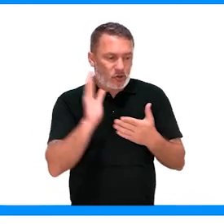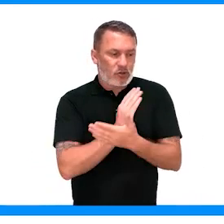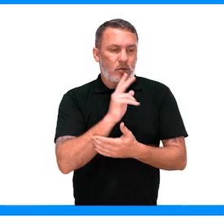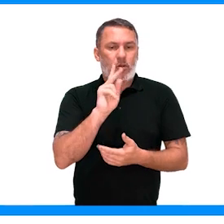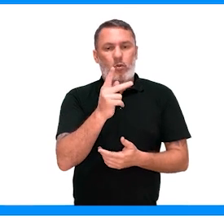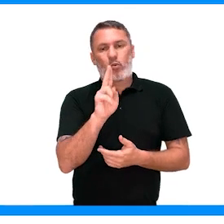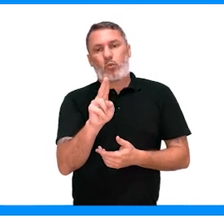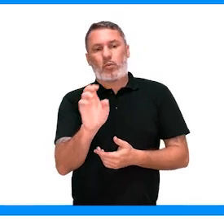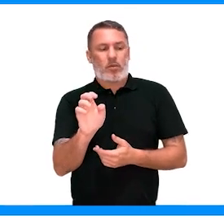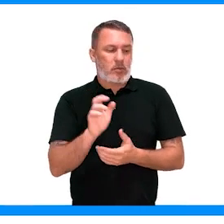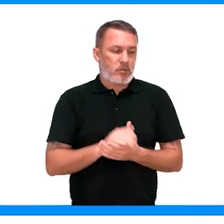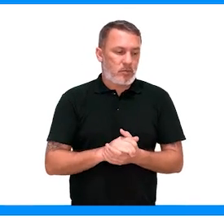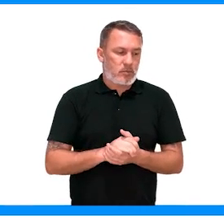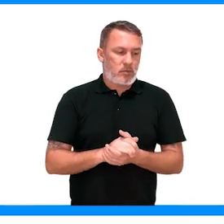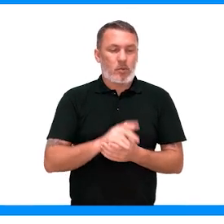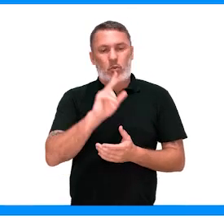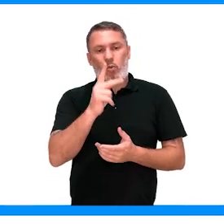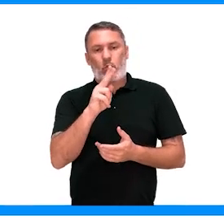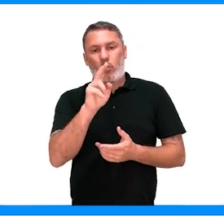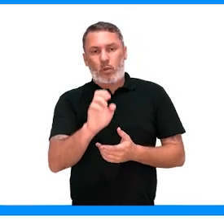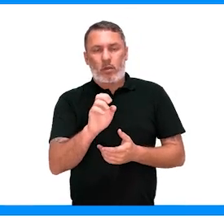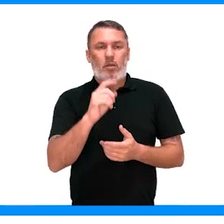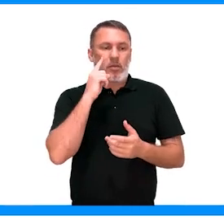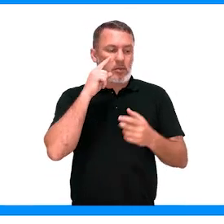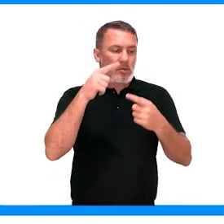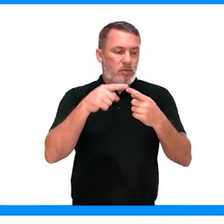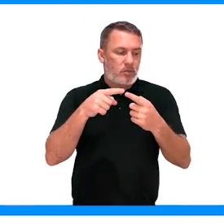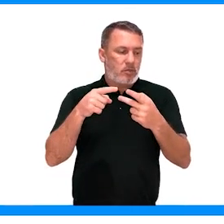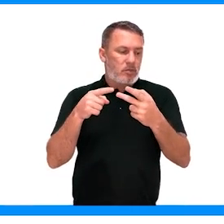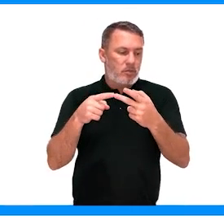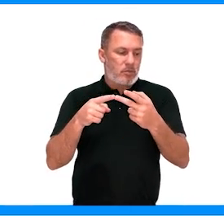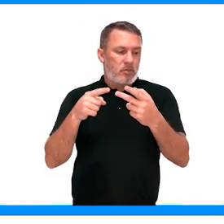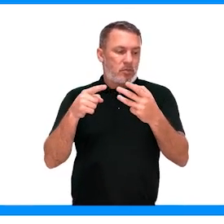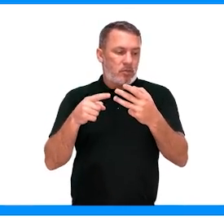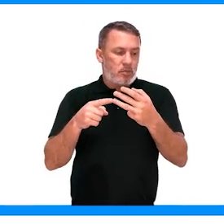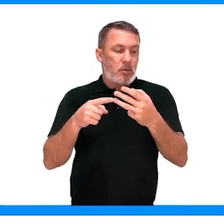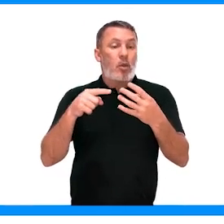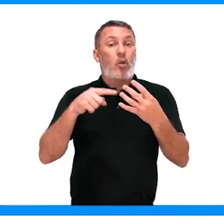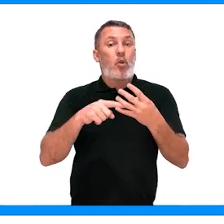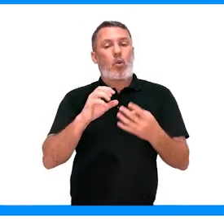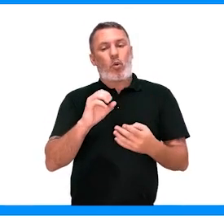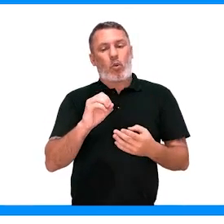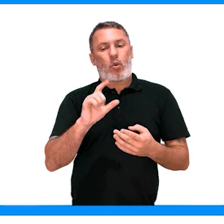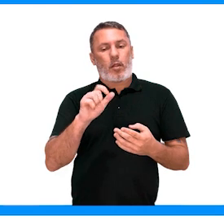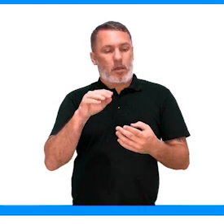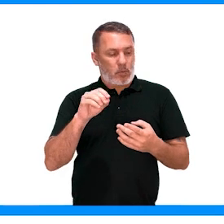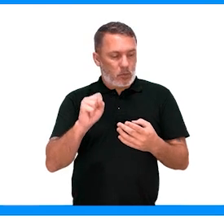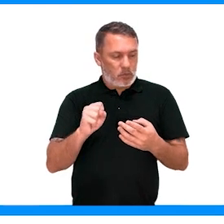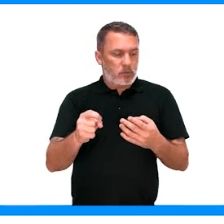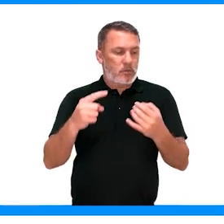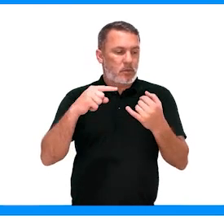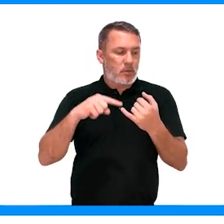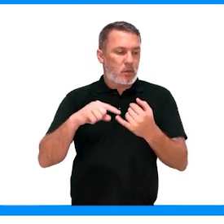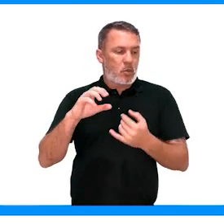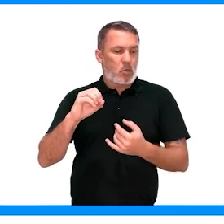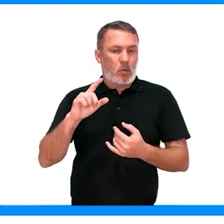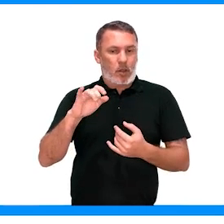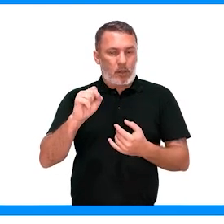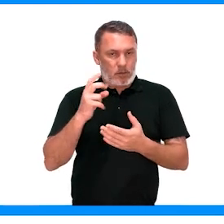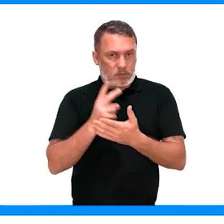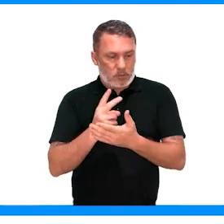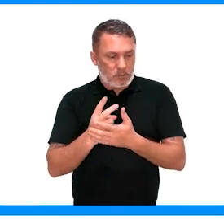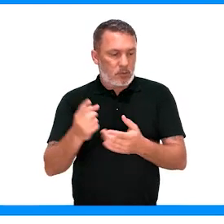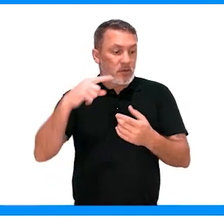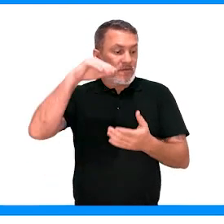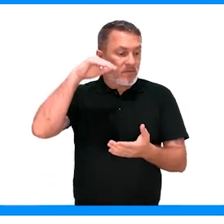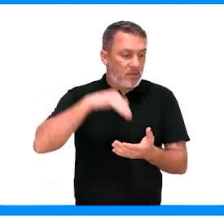sofrer de tongação também. Então, huelo, hueles, huele. Nós outros e vosotros volta para o